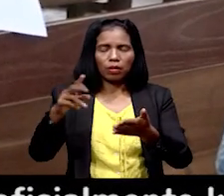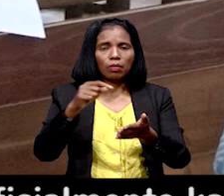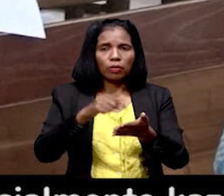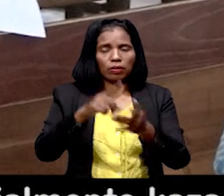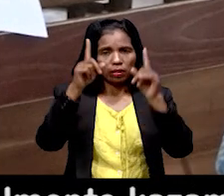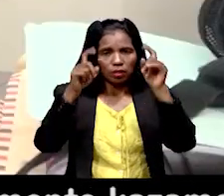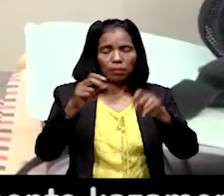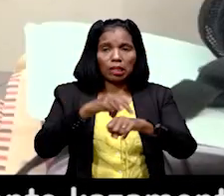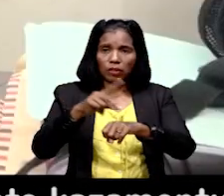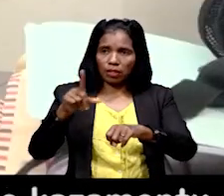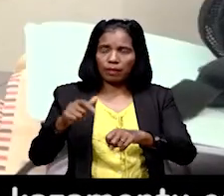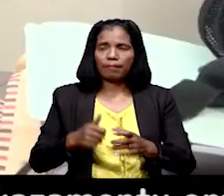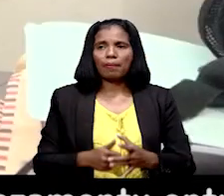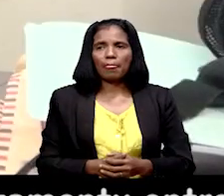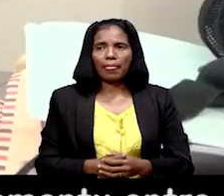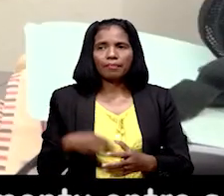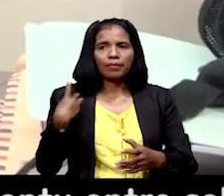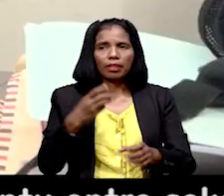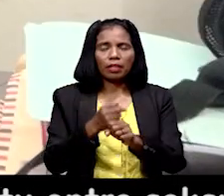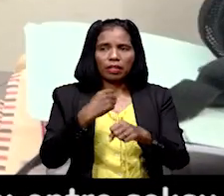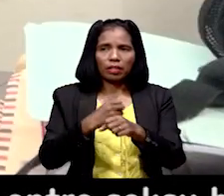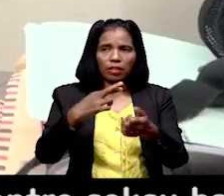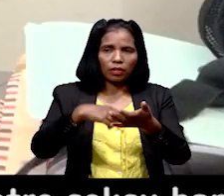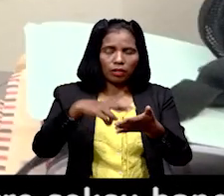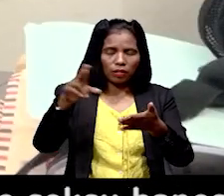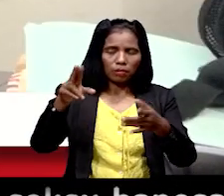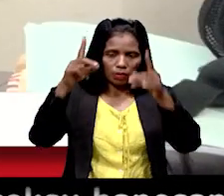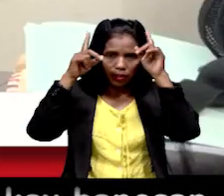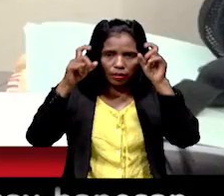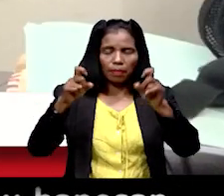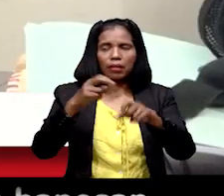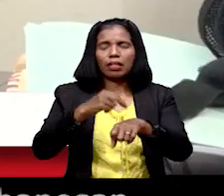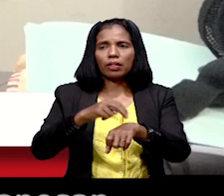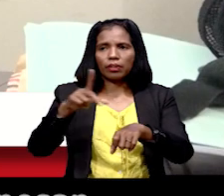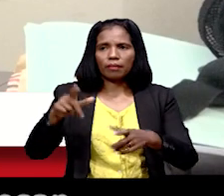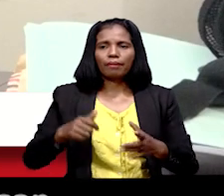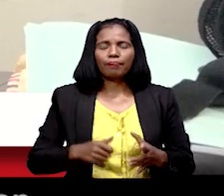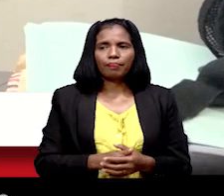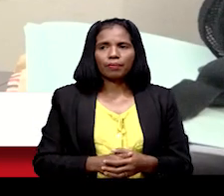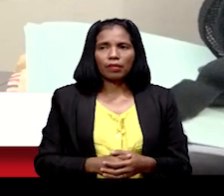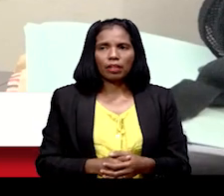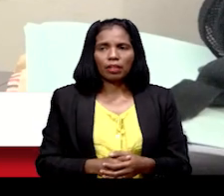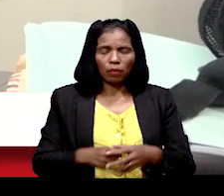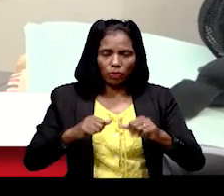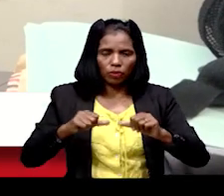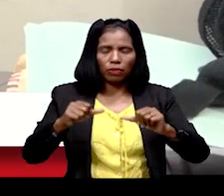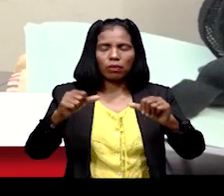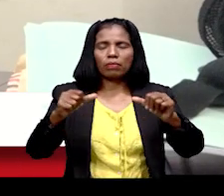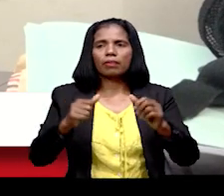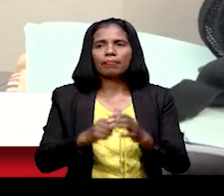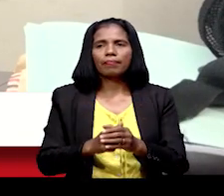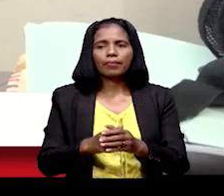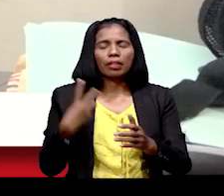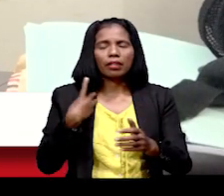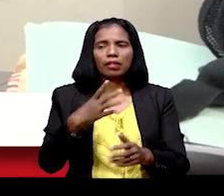sira. Ita halau hela correção ba exame nacional. Portanto, correção de Lauhela, ita